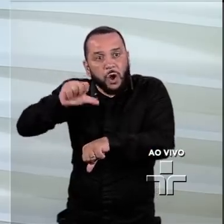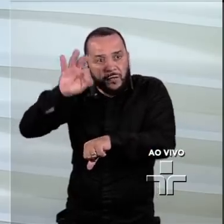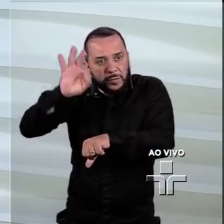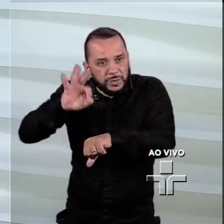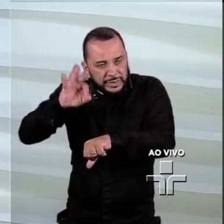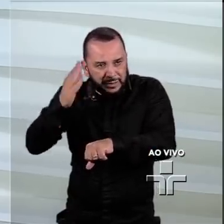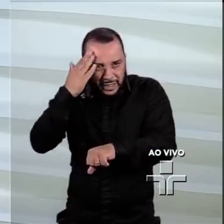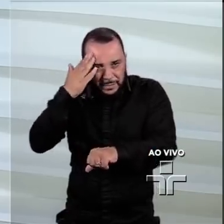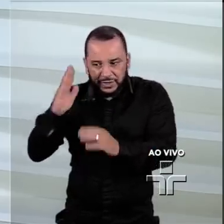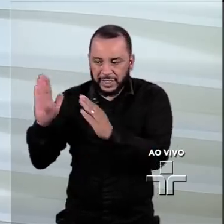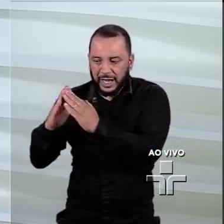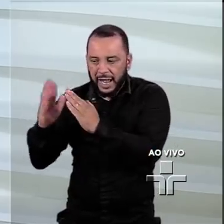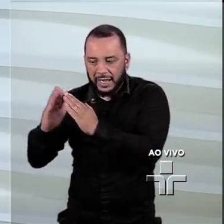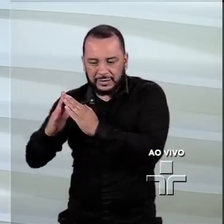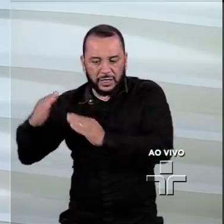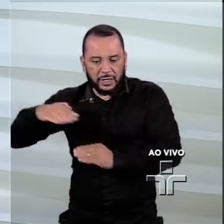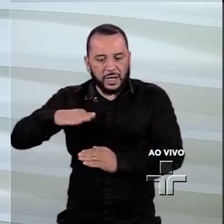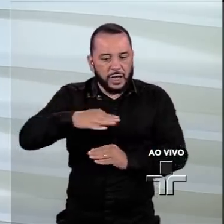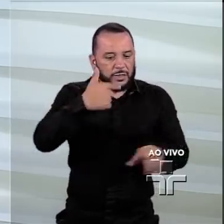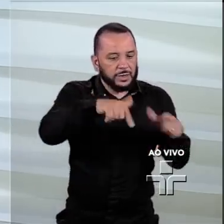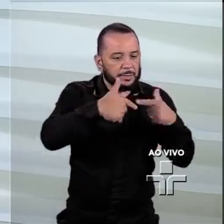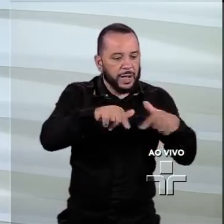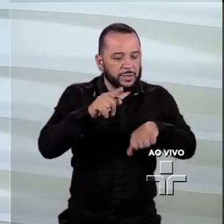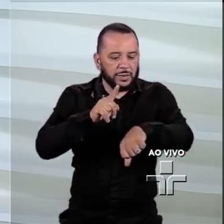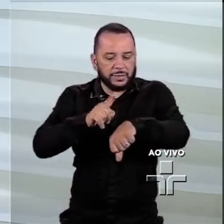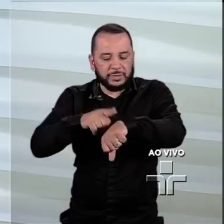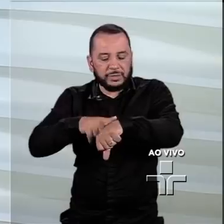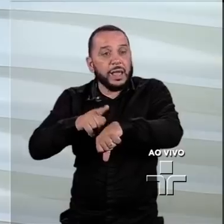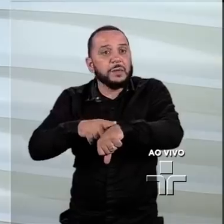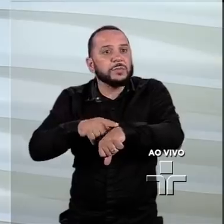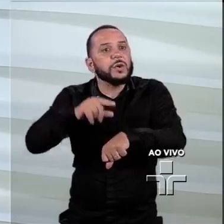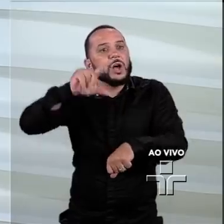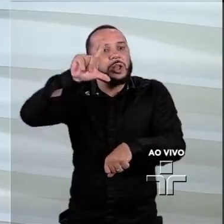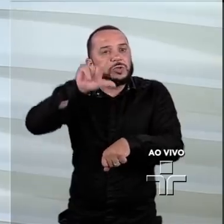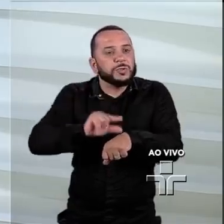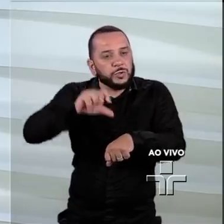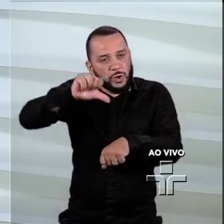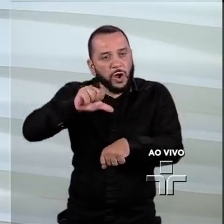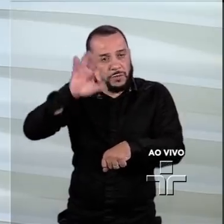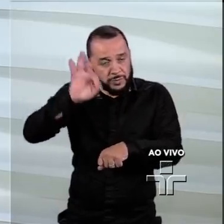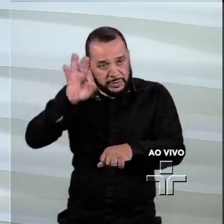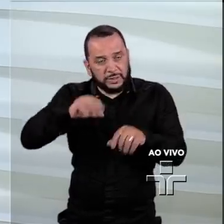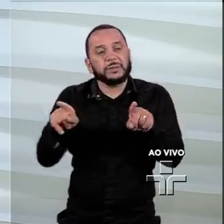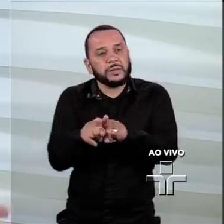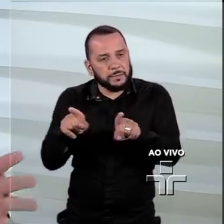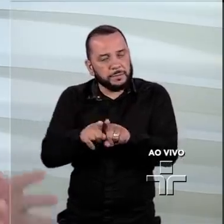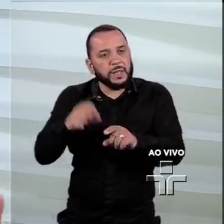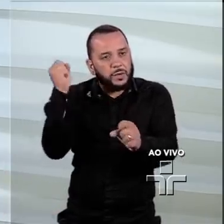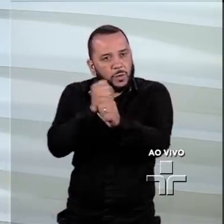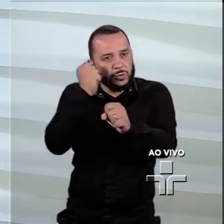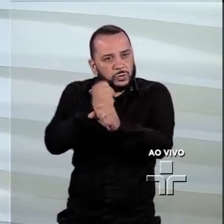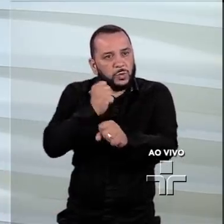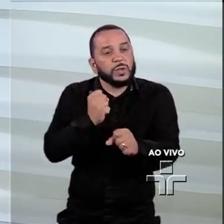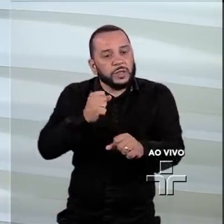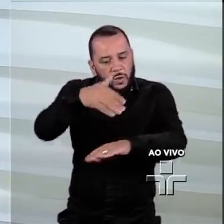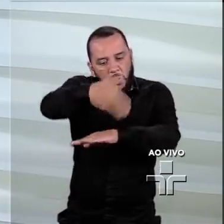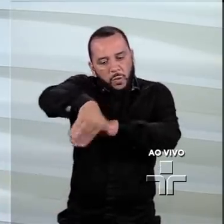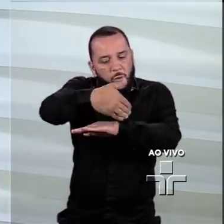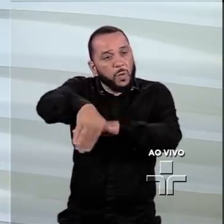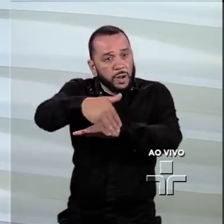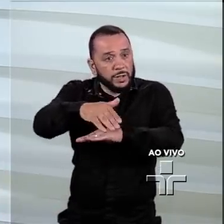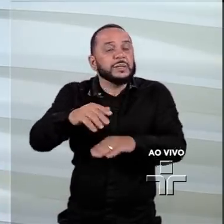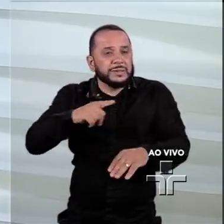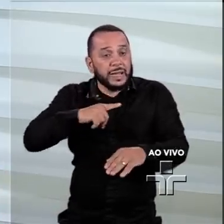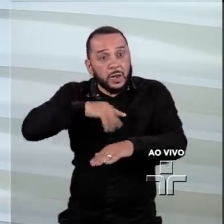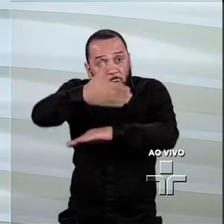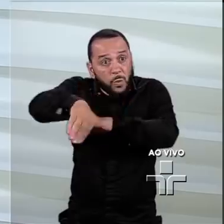ir de casa até o trabalho. Nós vamos ampliar em quase 400 quilômetros de ruas que não passa ônibus, que vai